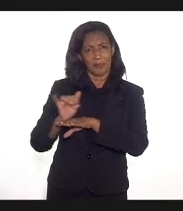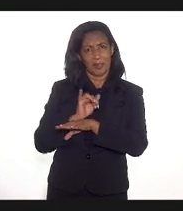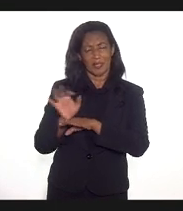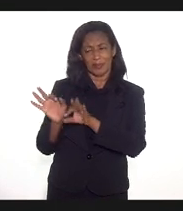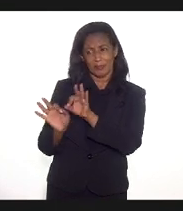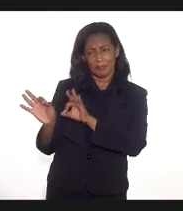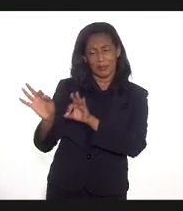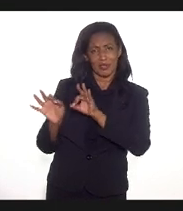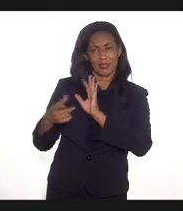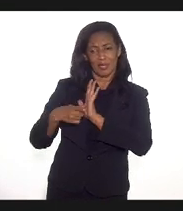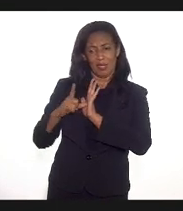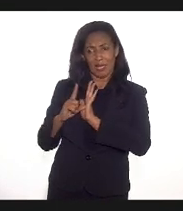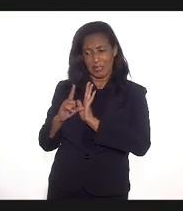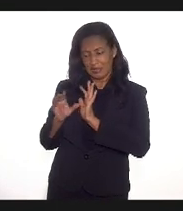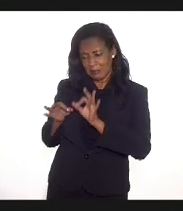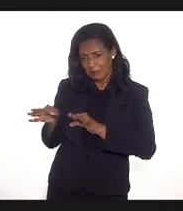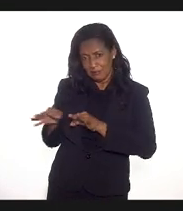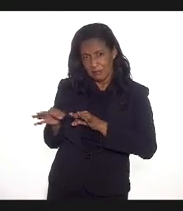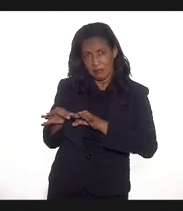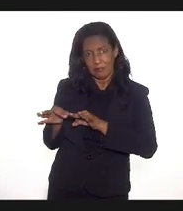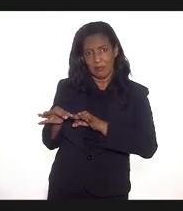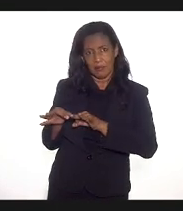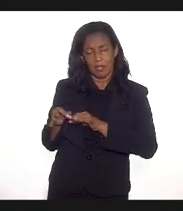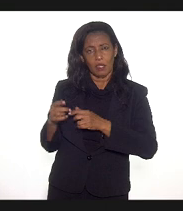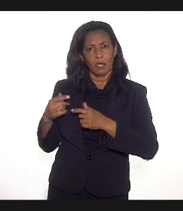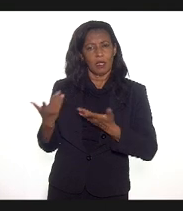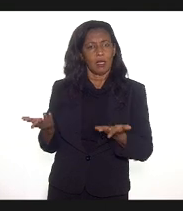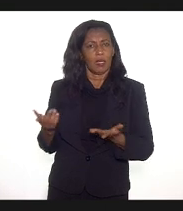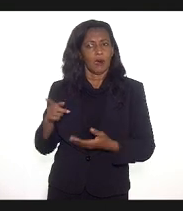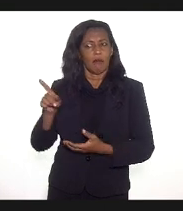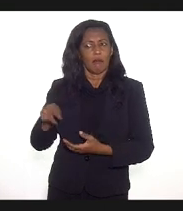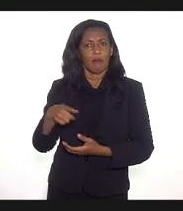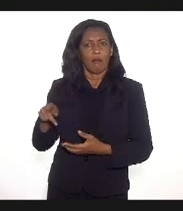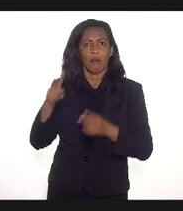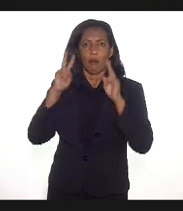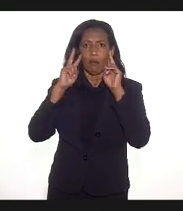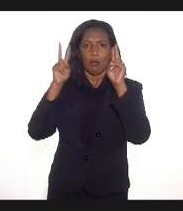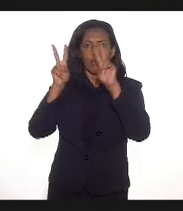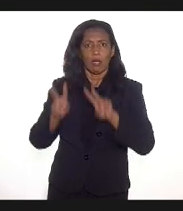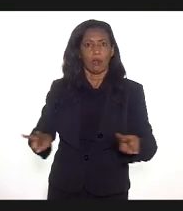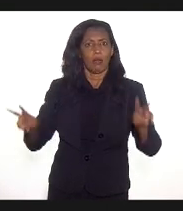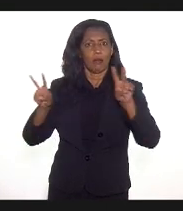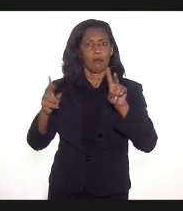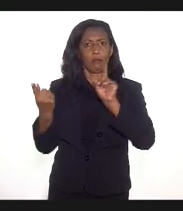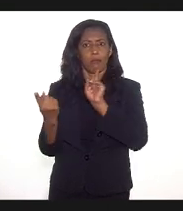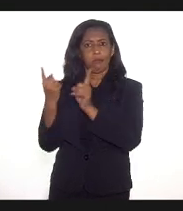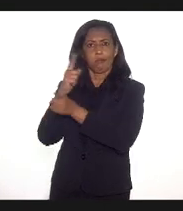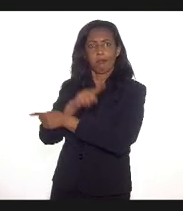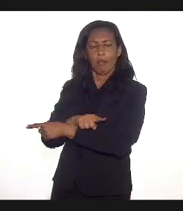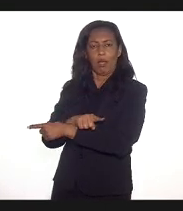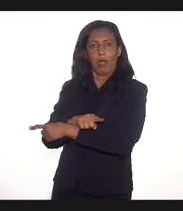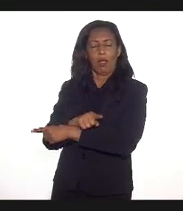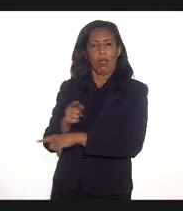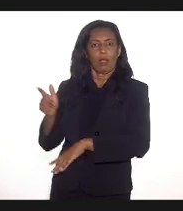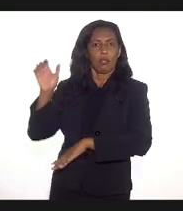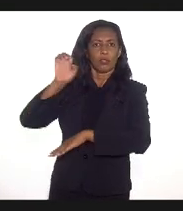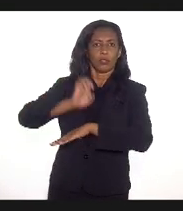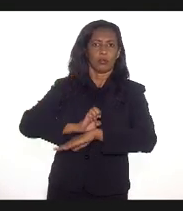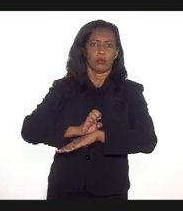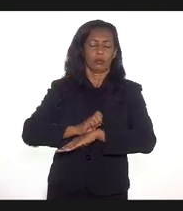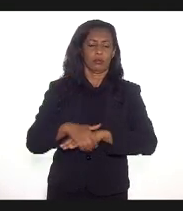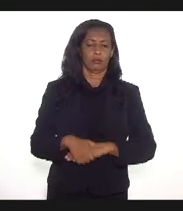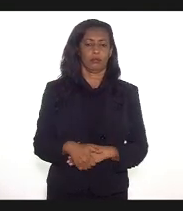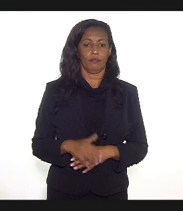com antecedência, se pretende extinguir com uma visão completamente distorcida do papel do Estado. Então,